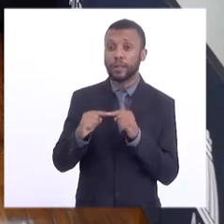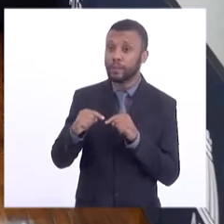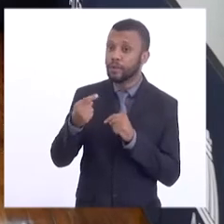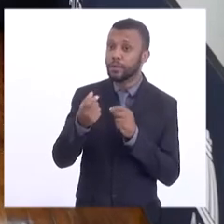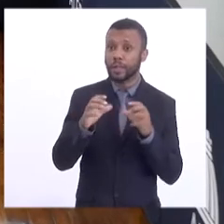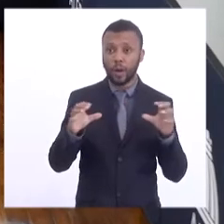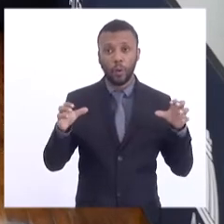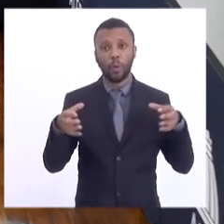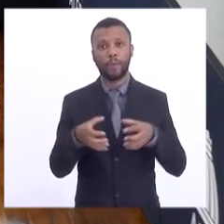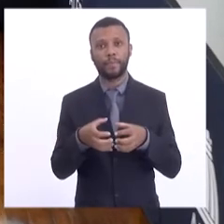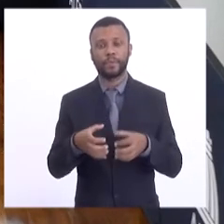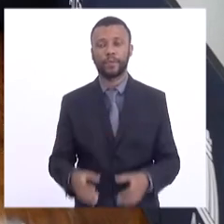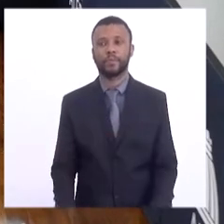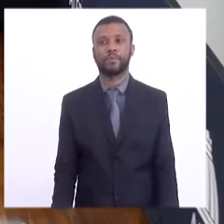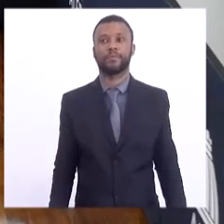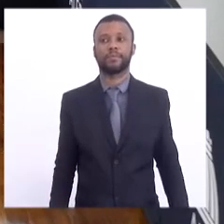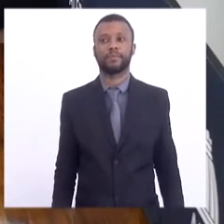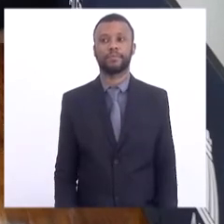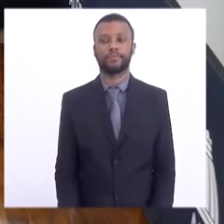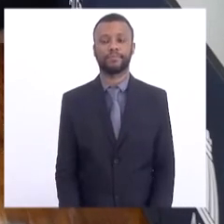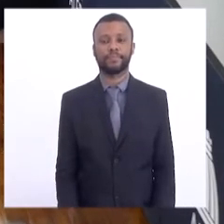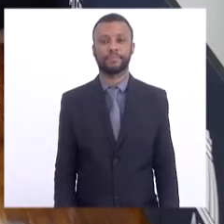nossa conhecida muito extensa